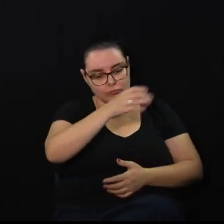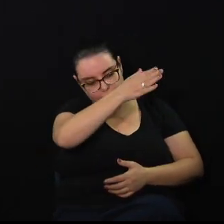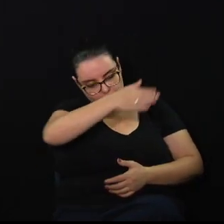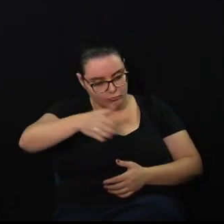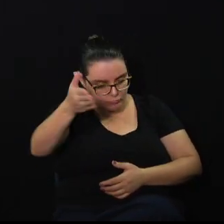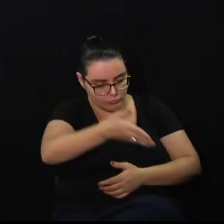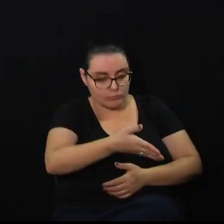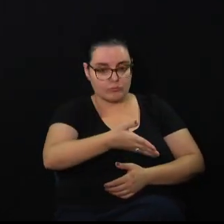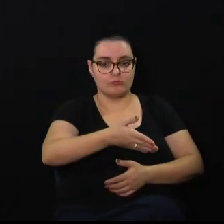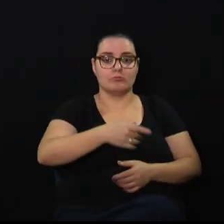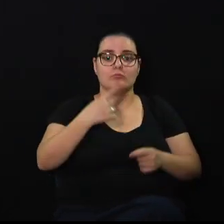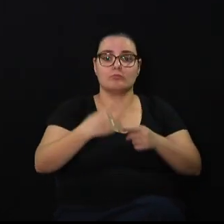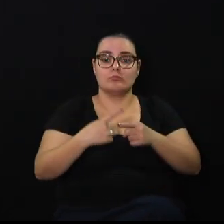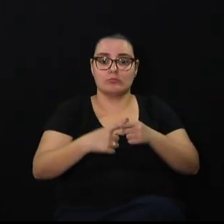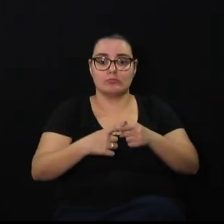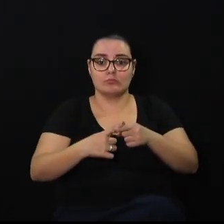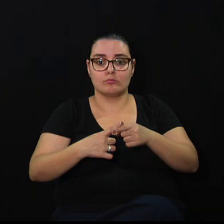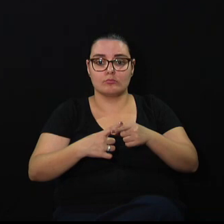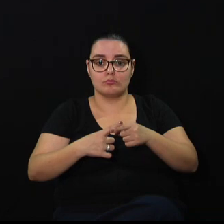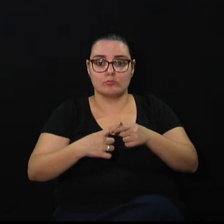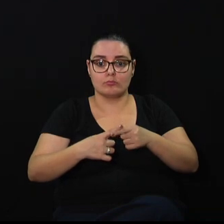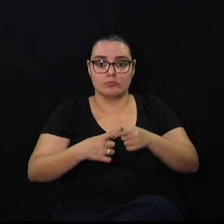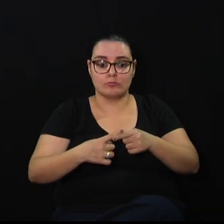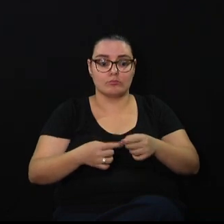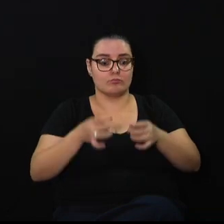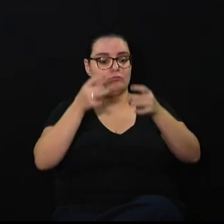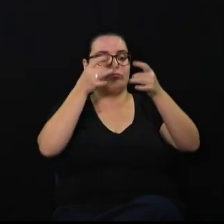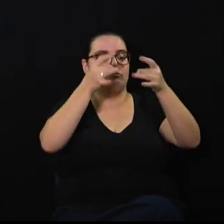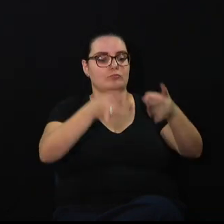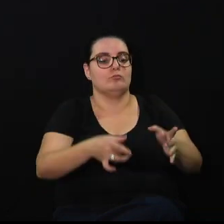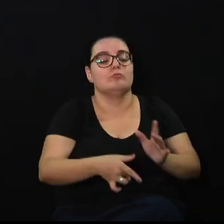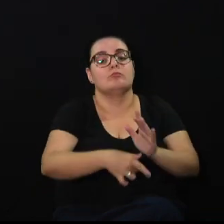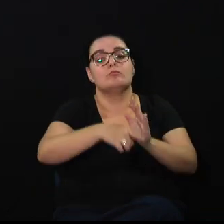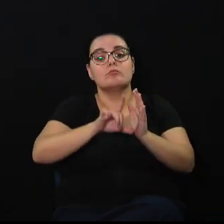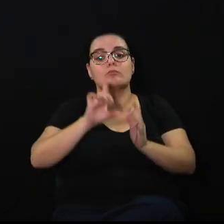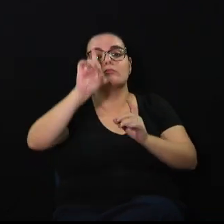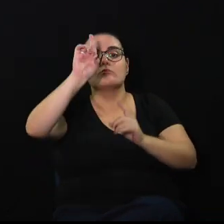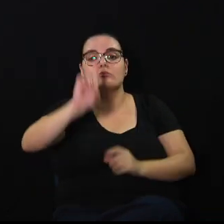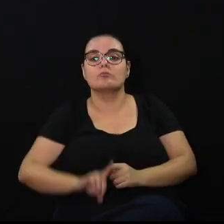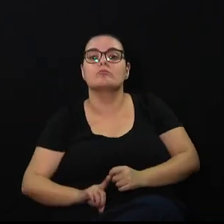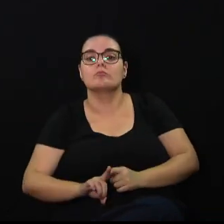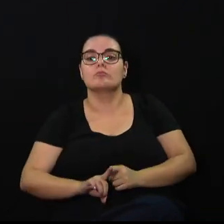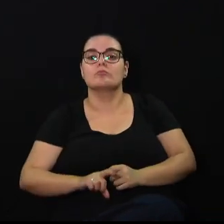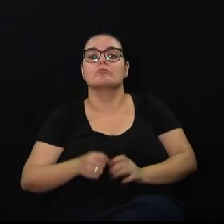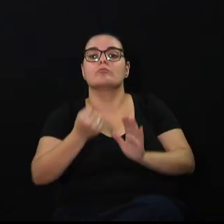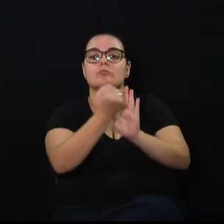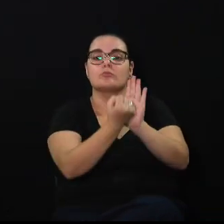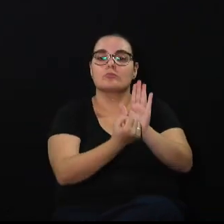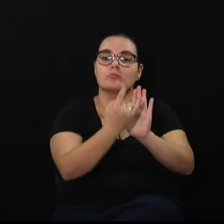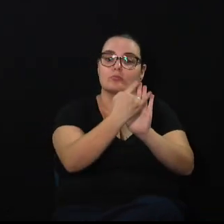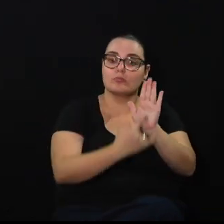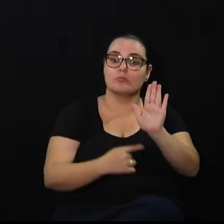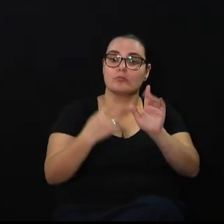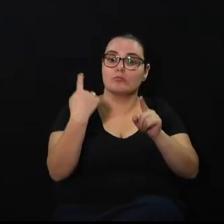esteja renunciar antecipadamente a um direito que é inerente aquele contrato